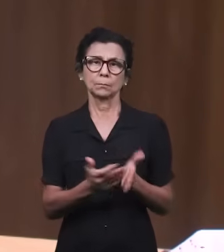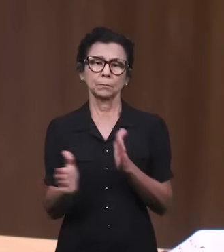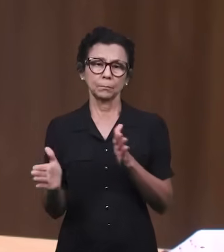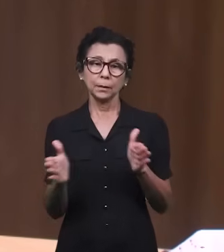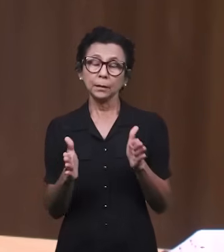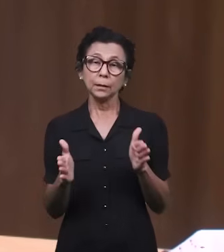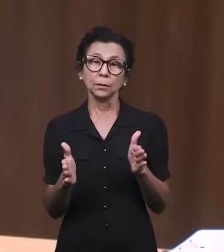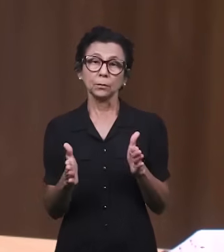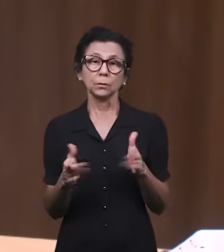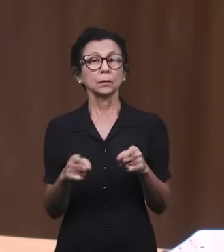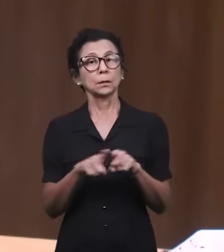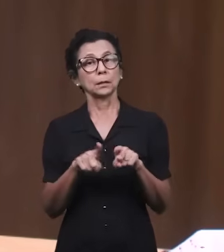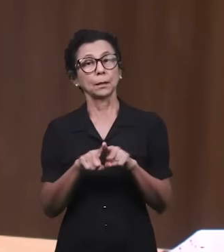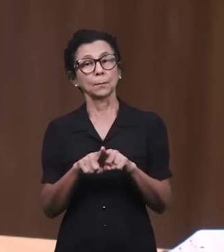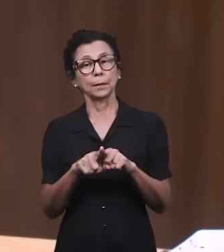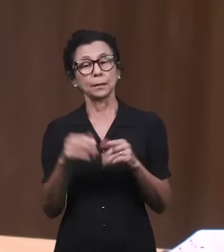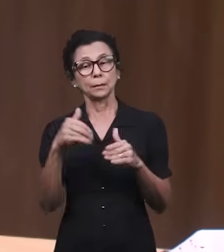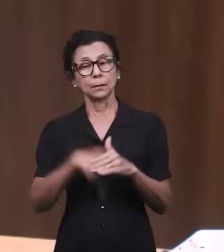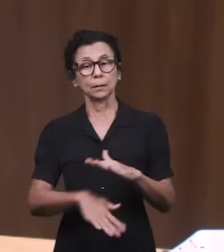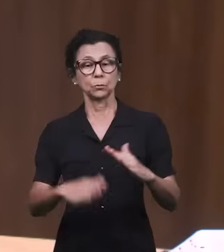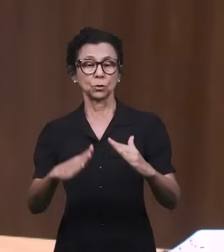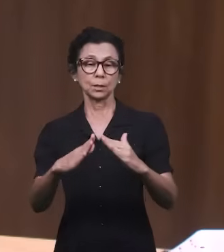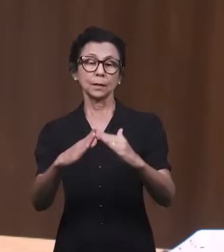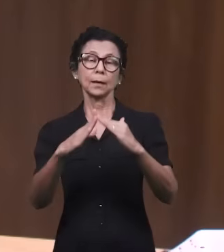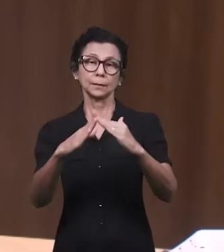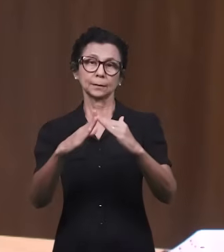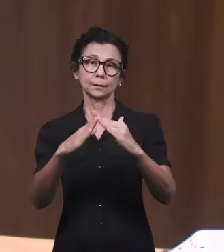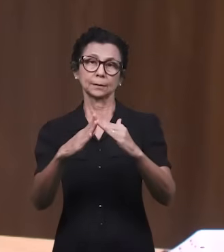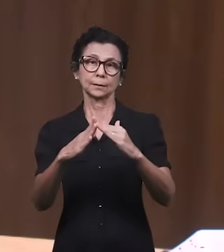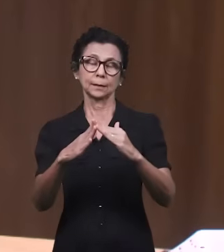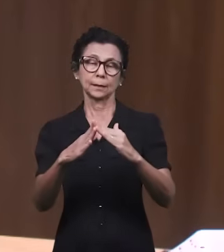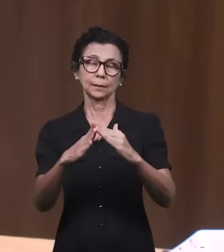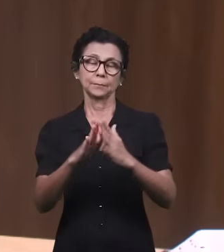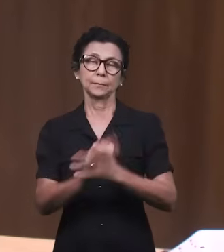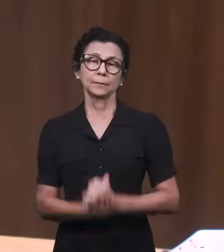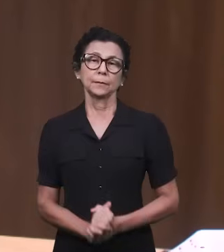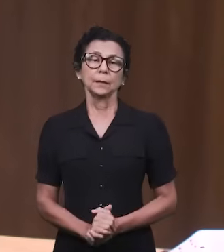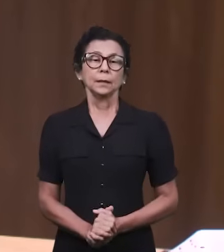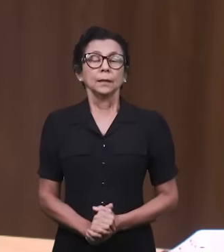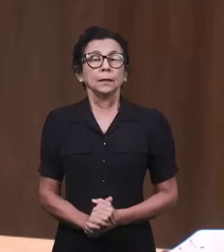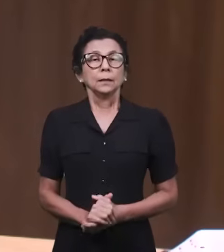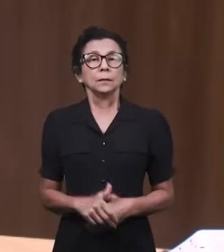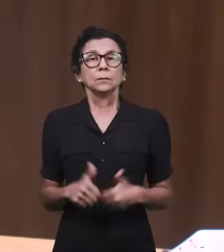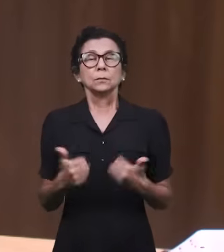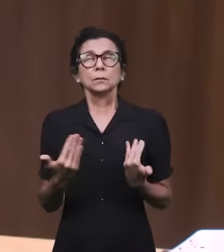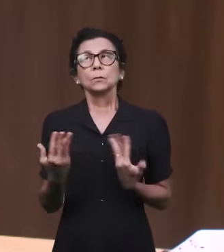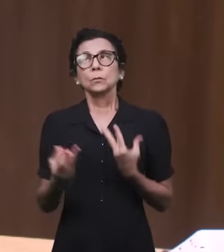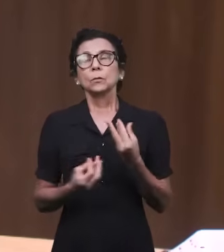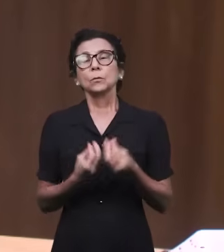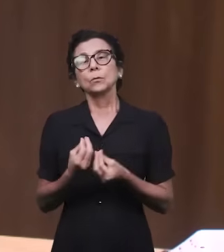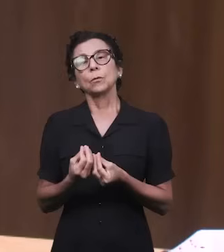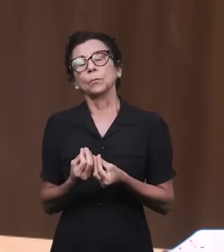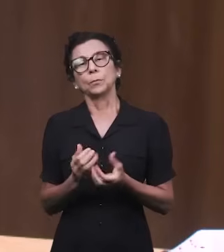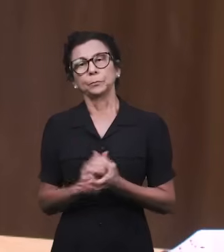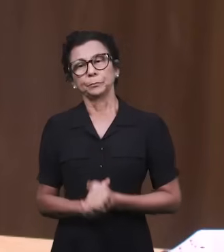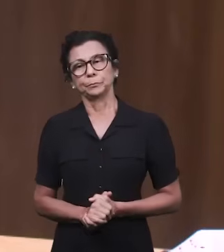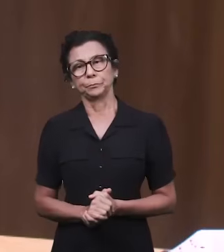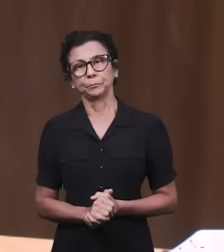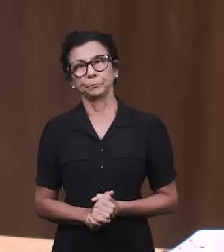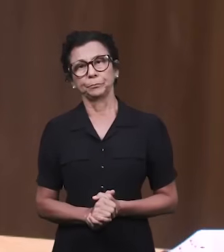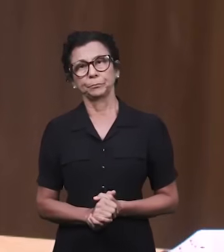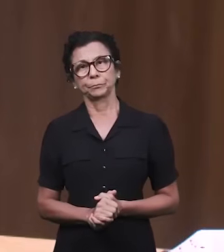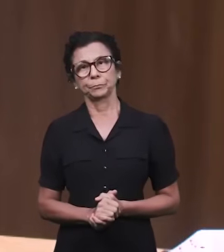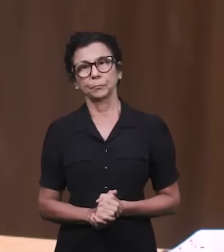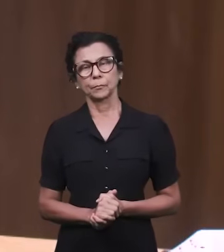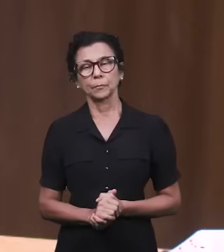Então, é naquele lar, é naquele meio que o pai vai trazer o seu filho. Então, quais são formas simples?